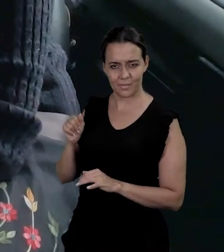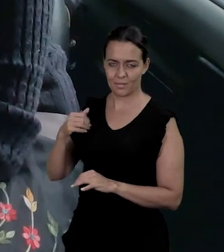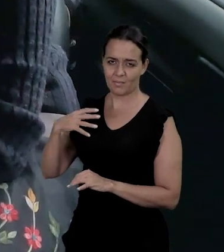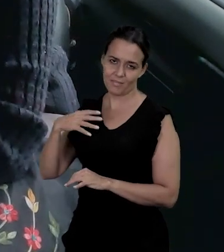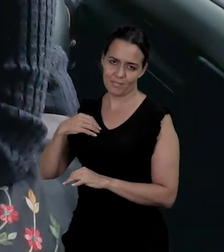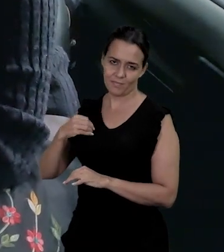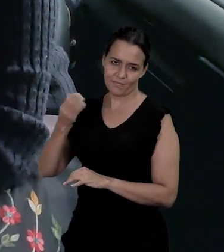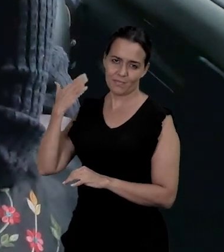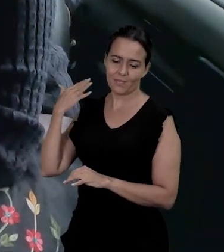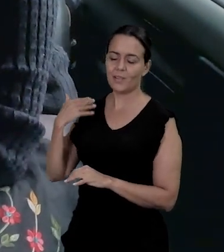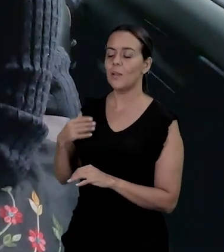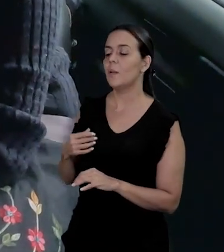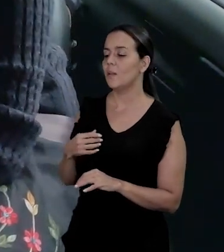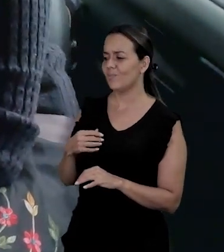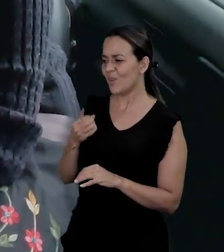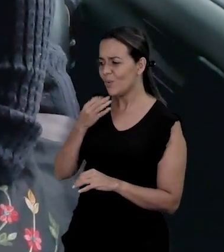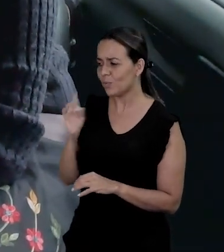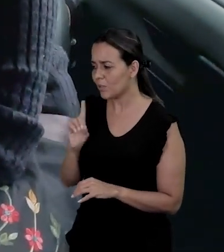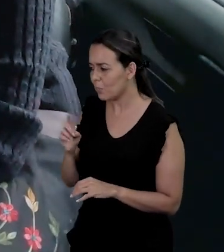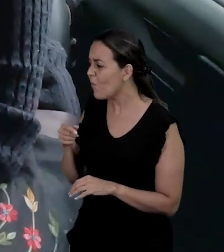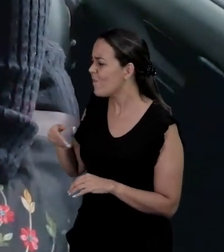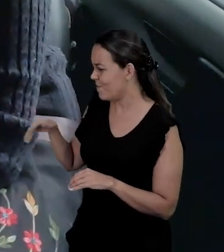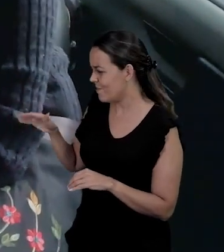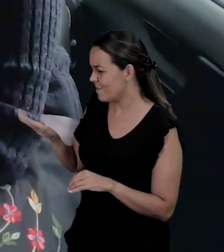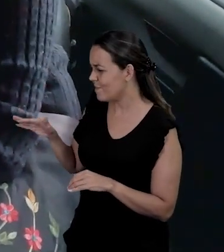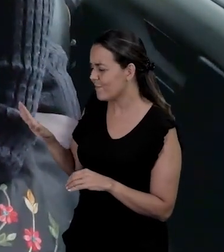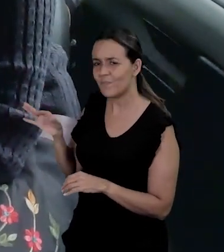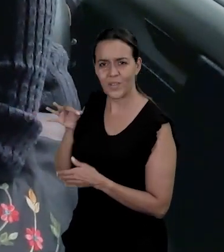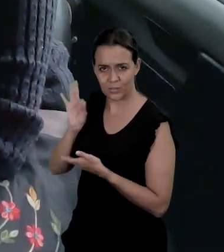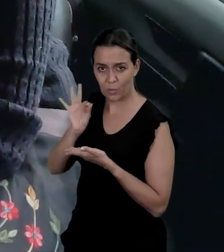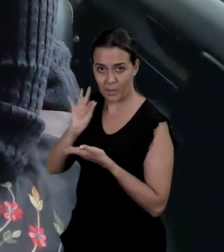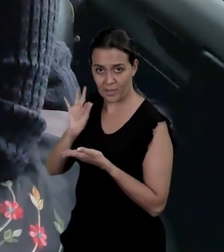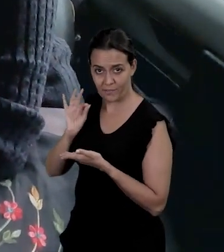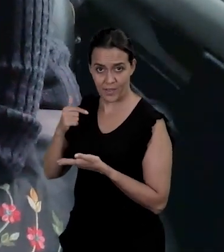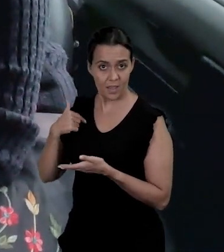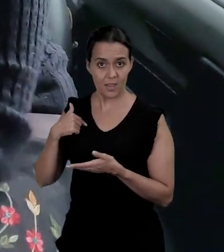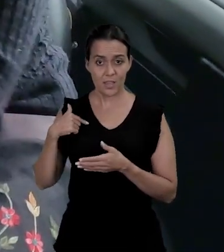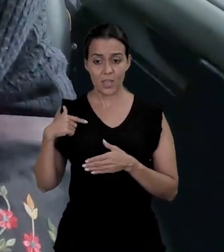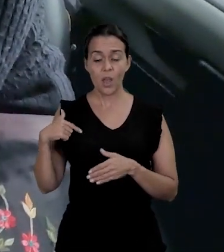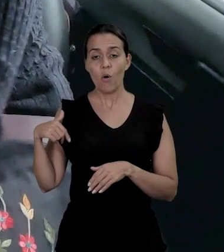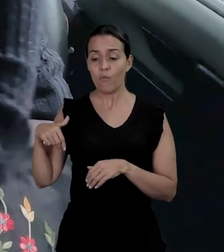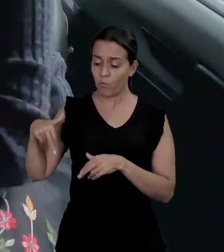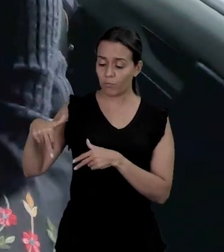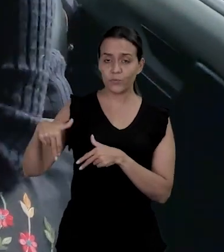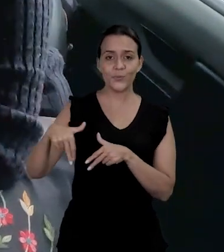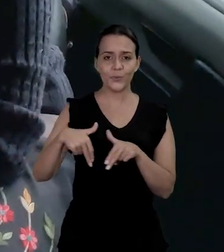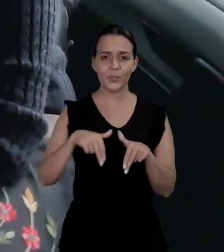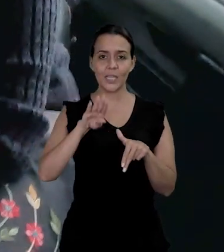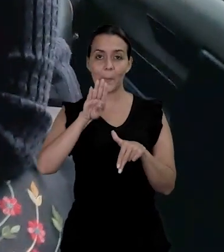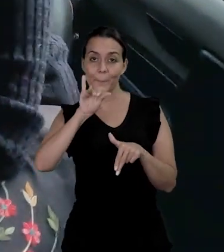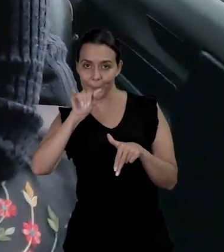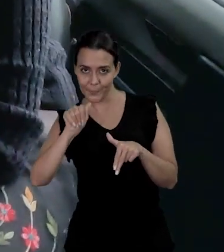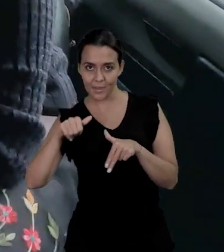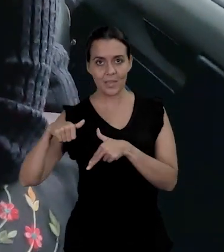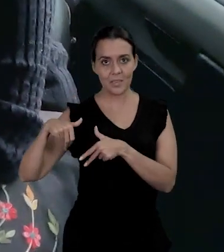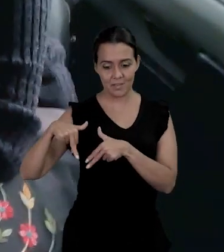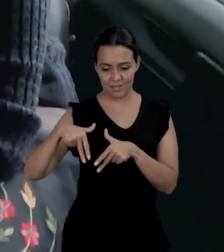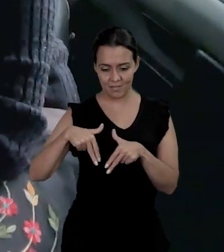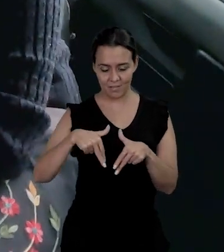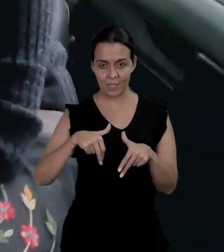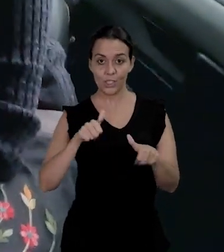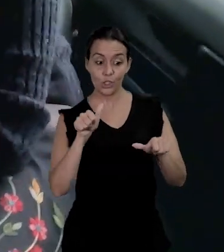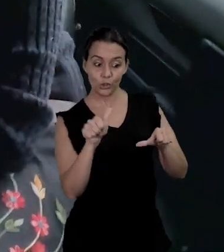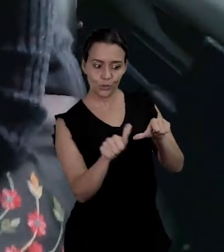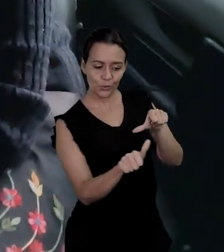acho que era Bia na época. Bia não está feliz com essa roupa. Vai ali tomar um café que eu vou dar uma volta com a